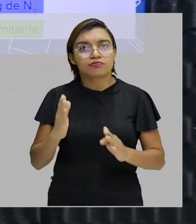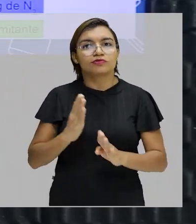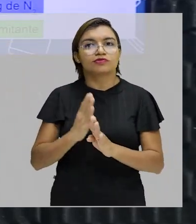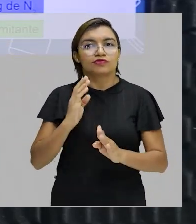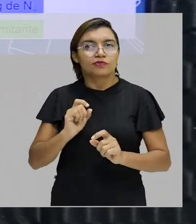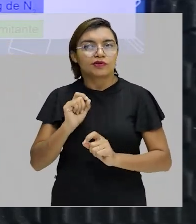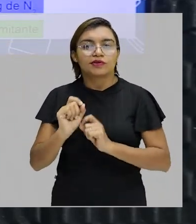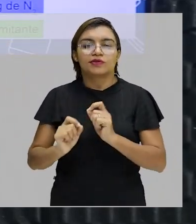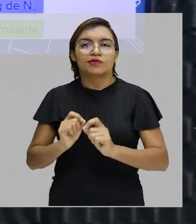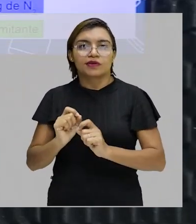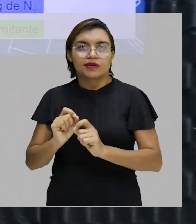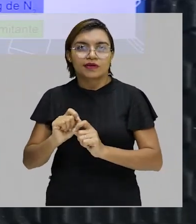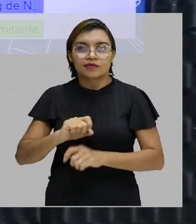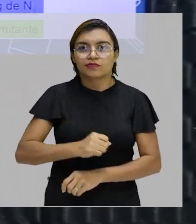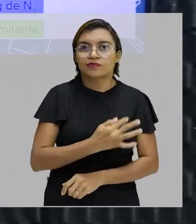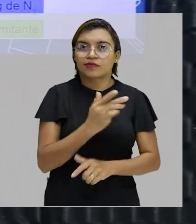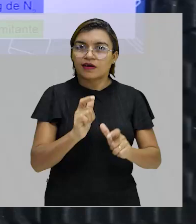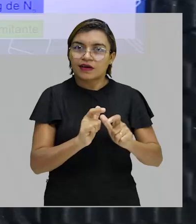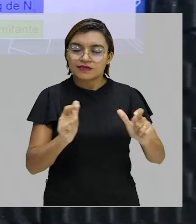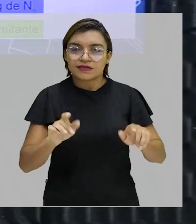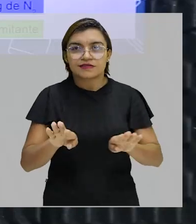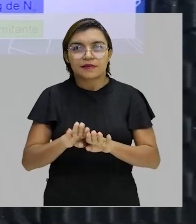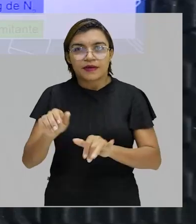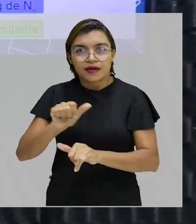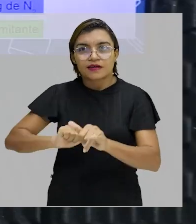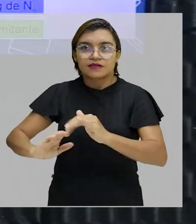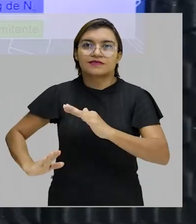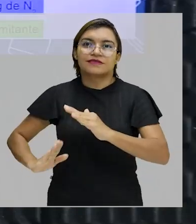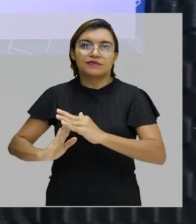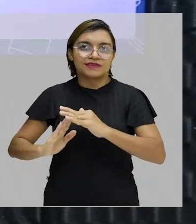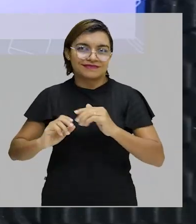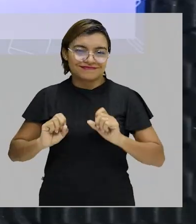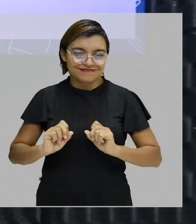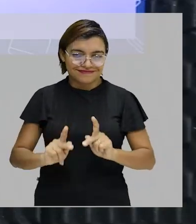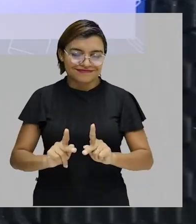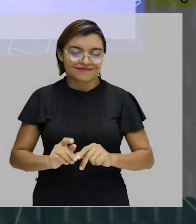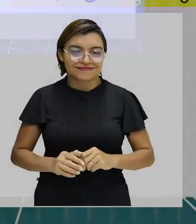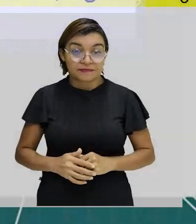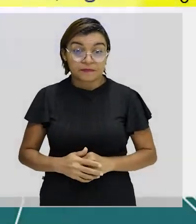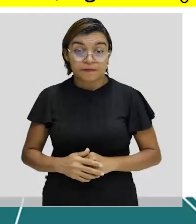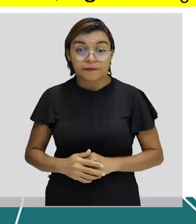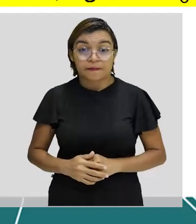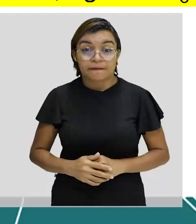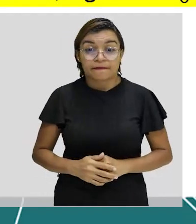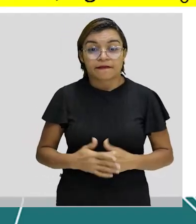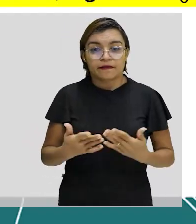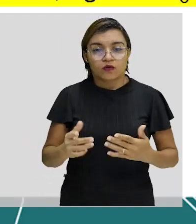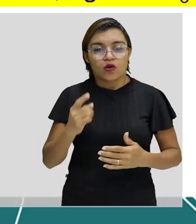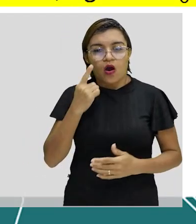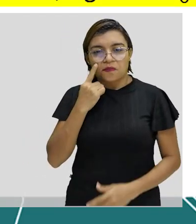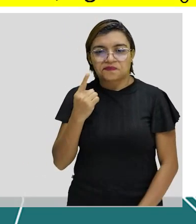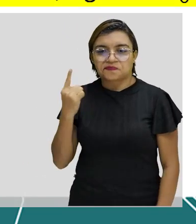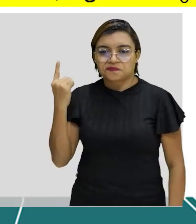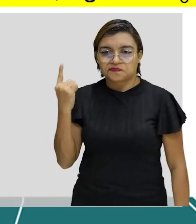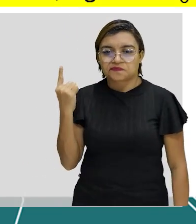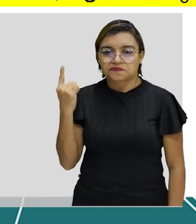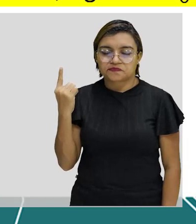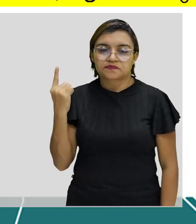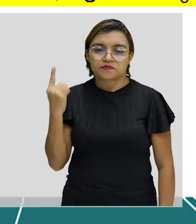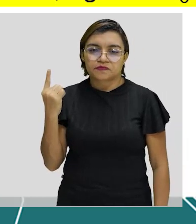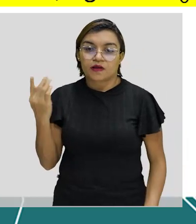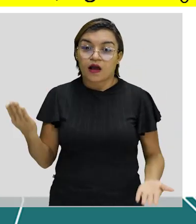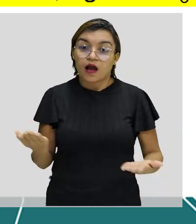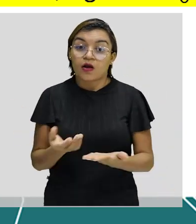descobri quem é o reagente limitante. Ok, turminha? Feito isso, a gente quer